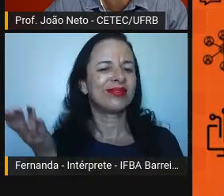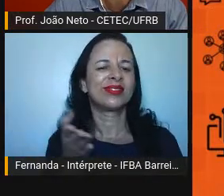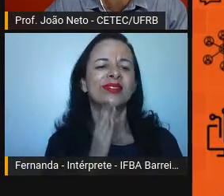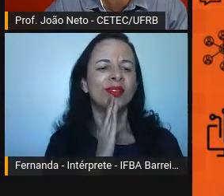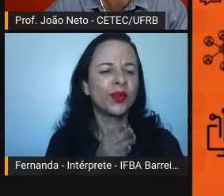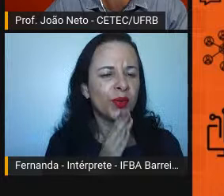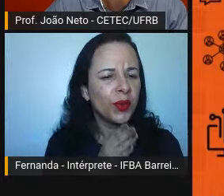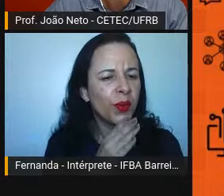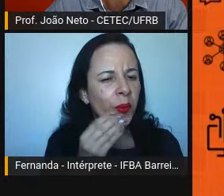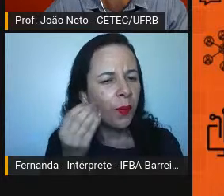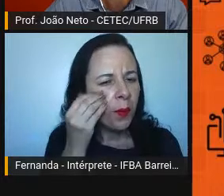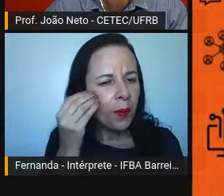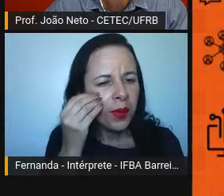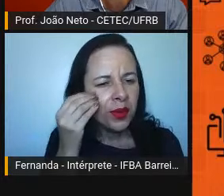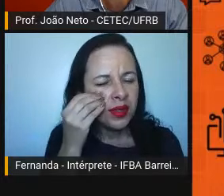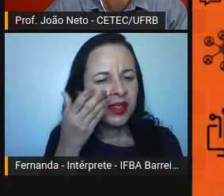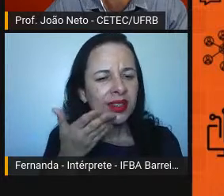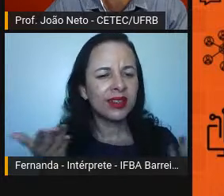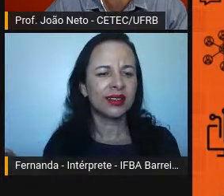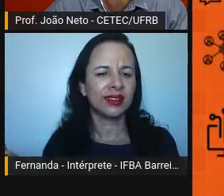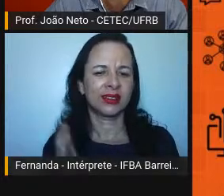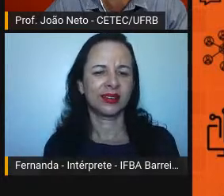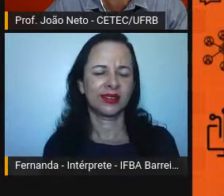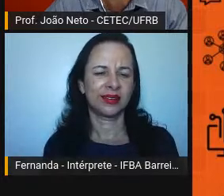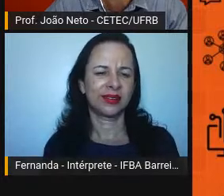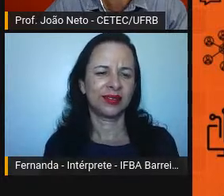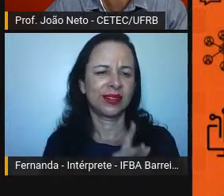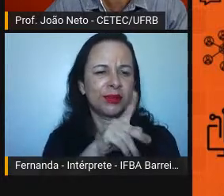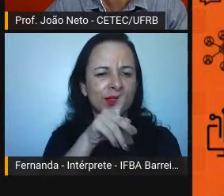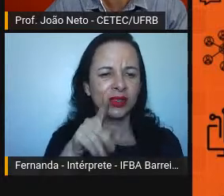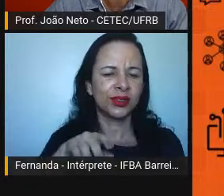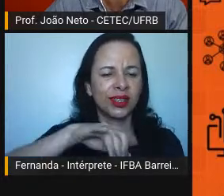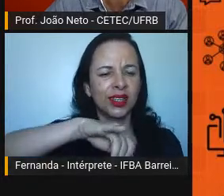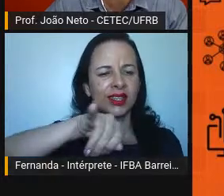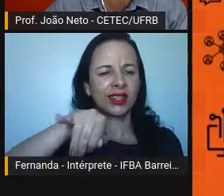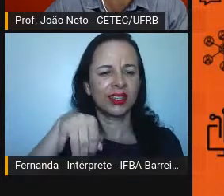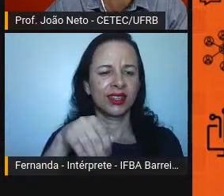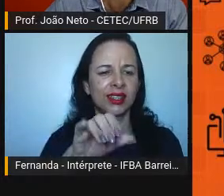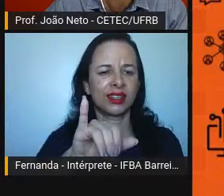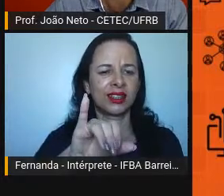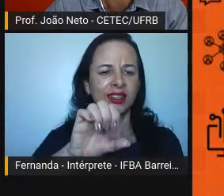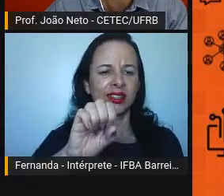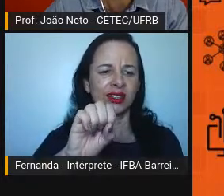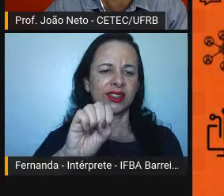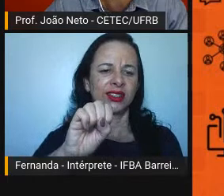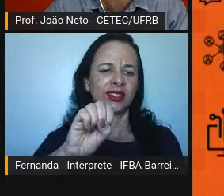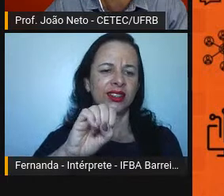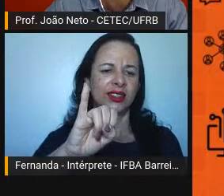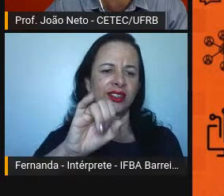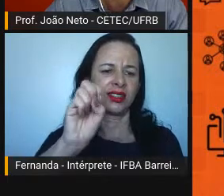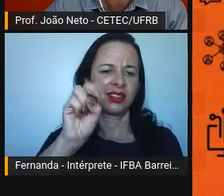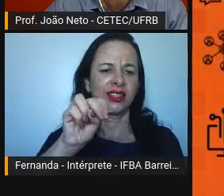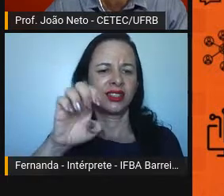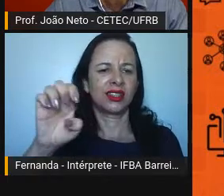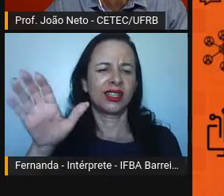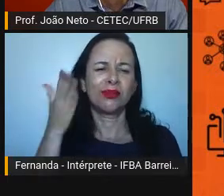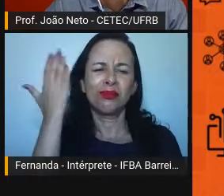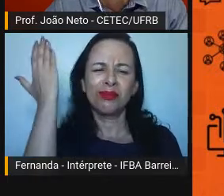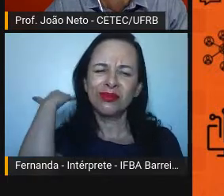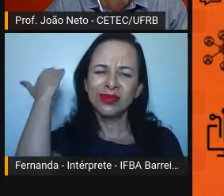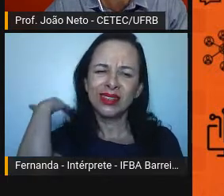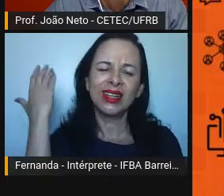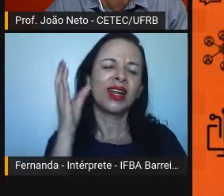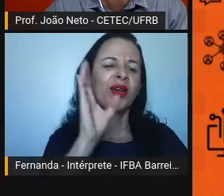oportunidade de conhecer a professora Gesiane e no concurso que nós participamos é nos Bancos